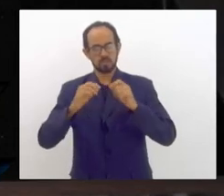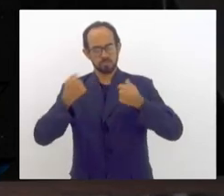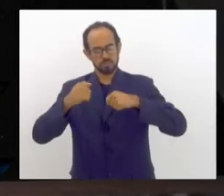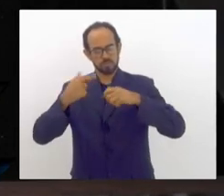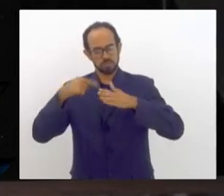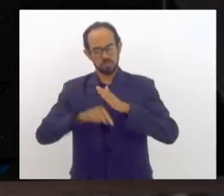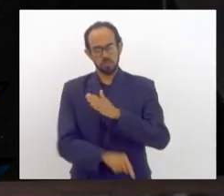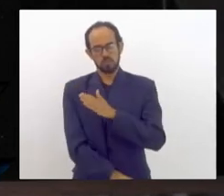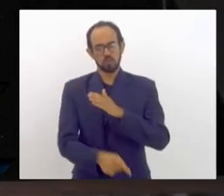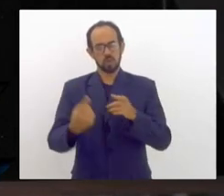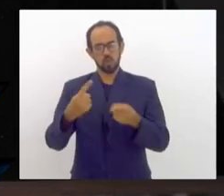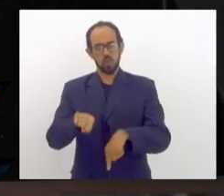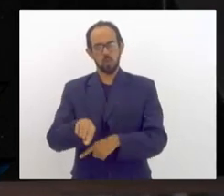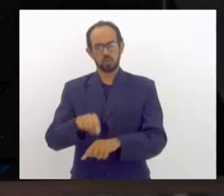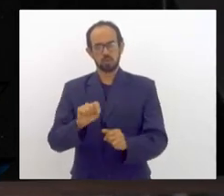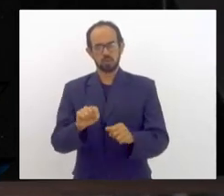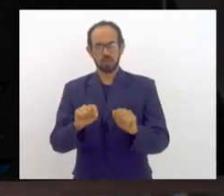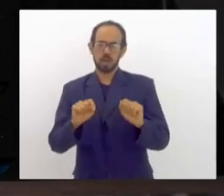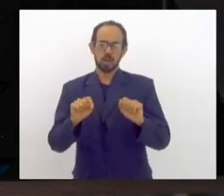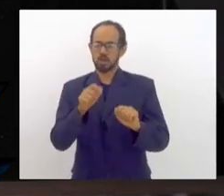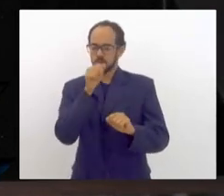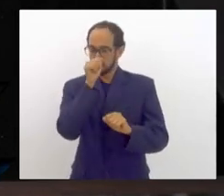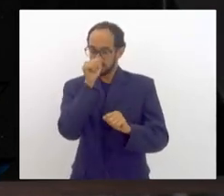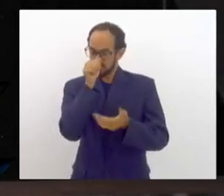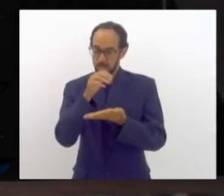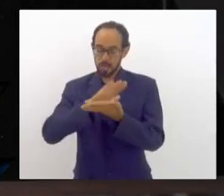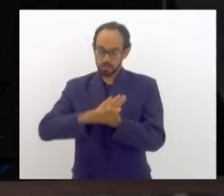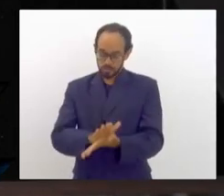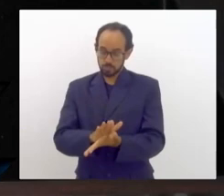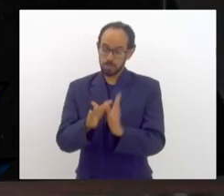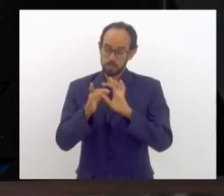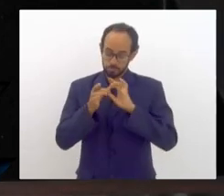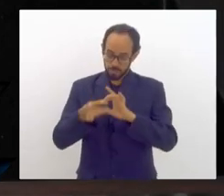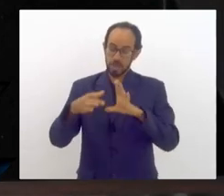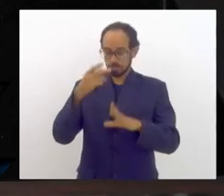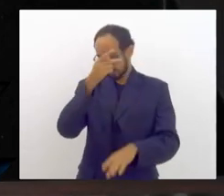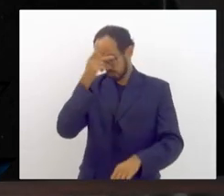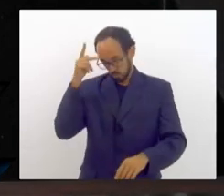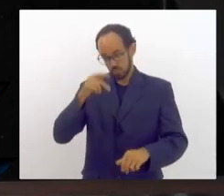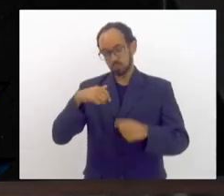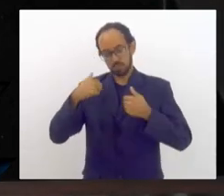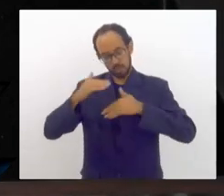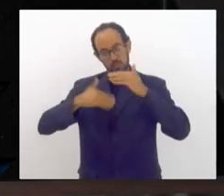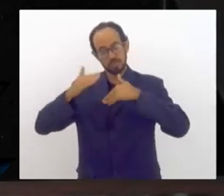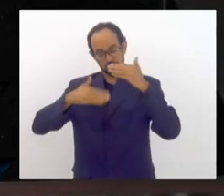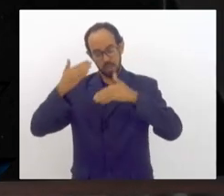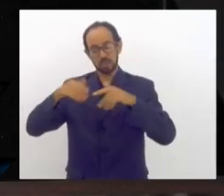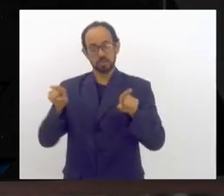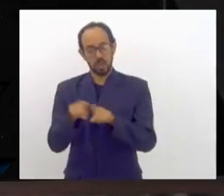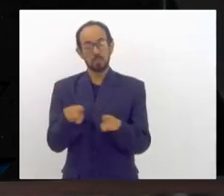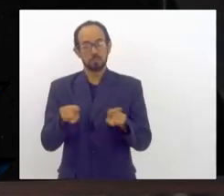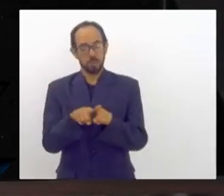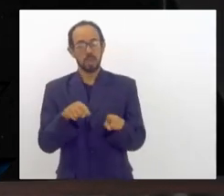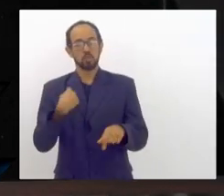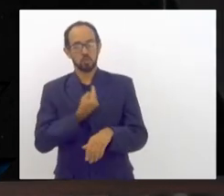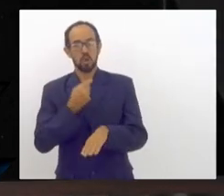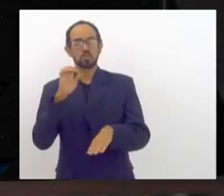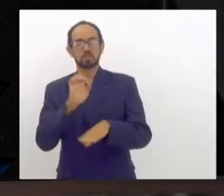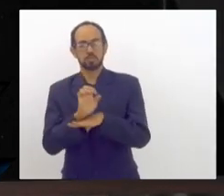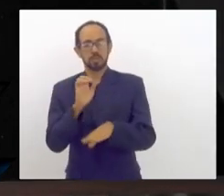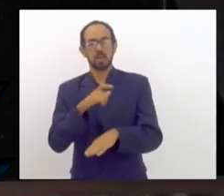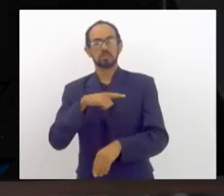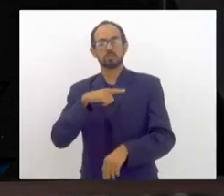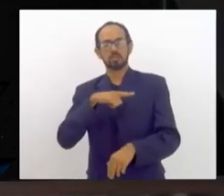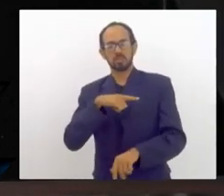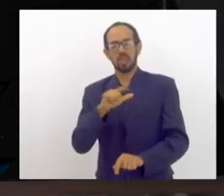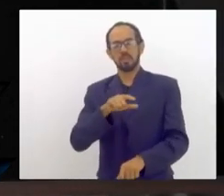educação antirracista, uma educação que possa libertar as pessoas e que a gente possa avançar. Temos também aqui no nosso estado muitos quilombos que